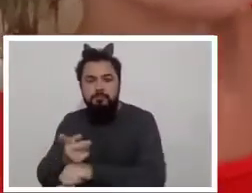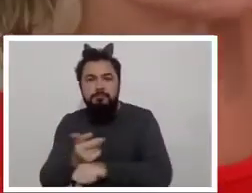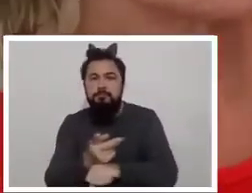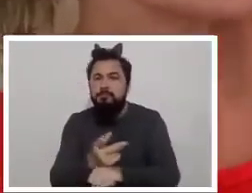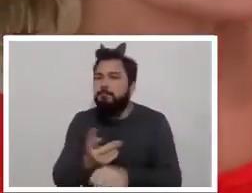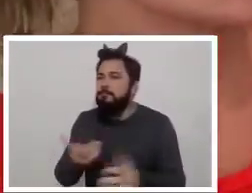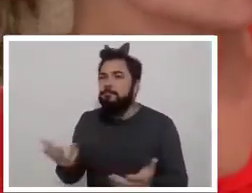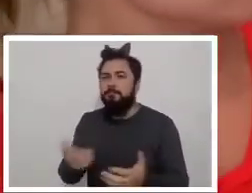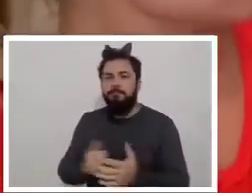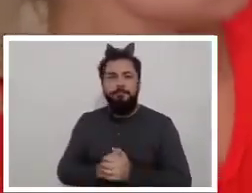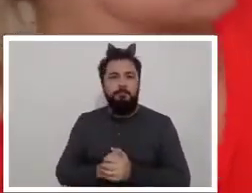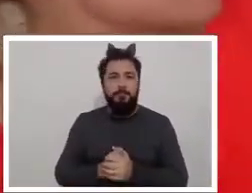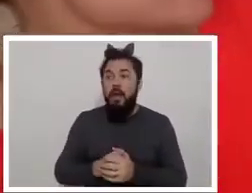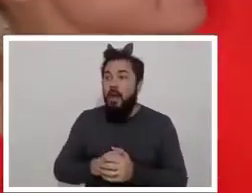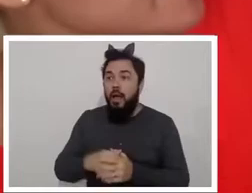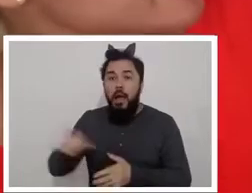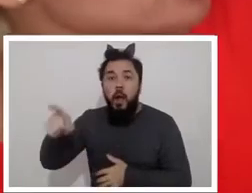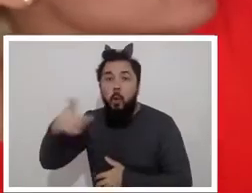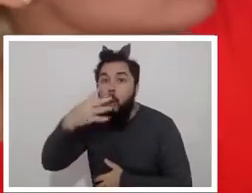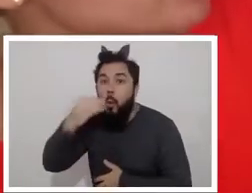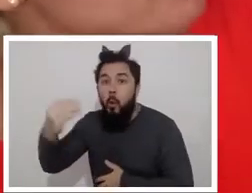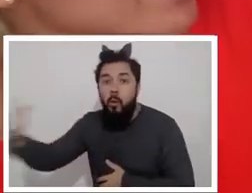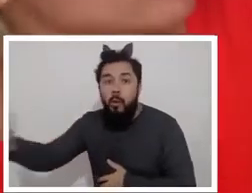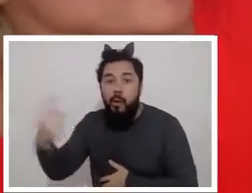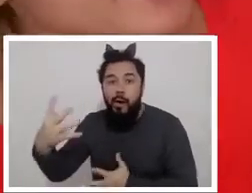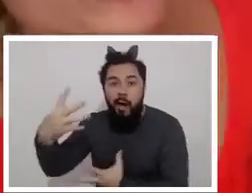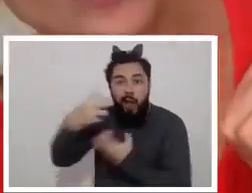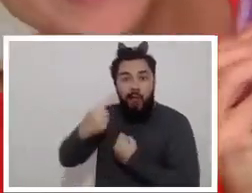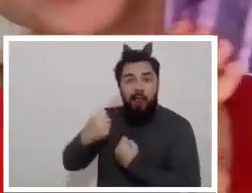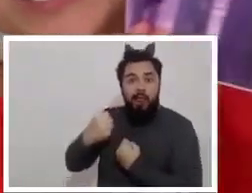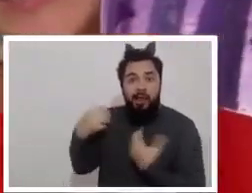outra e